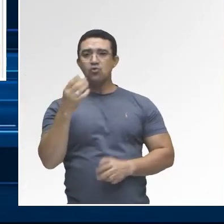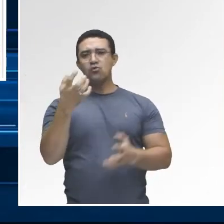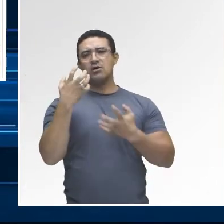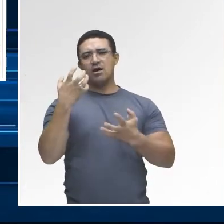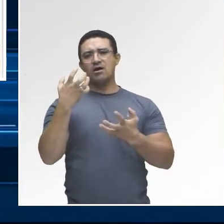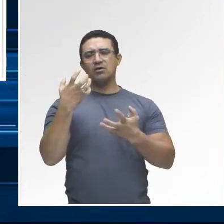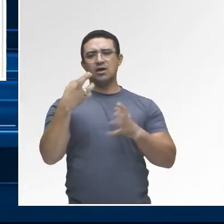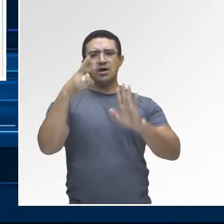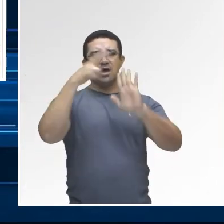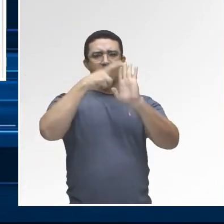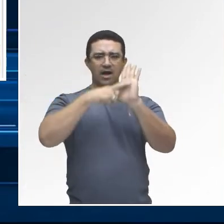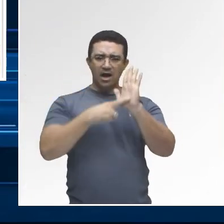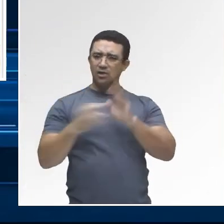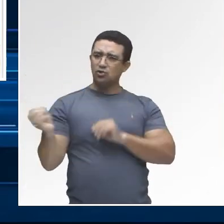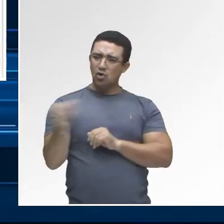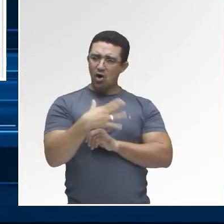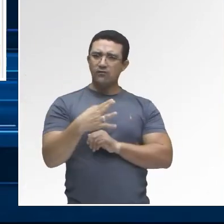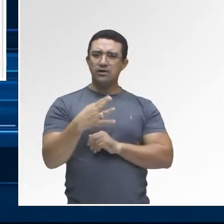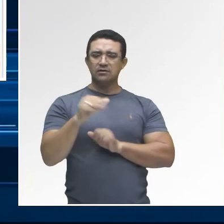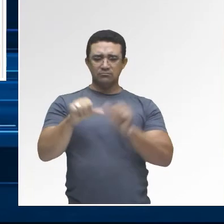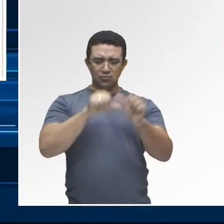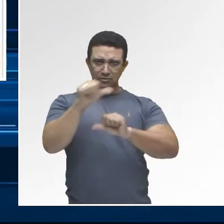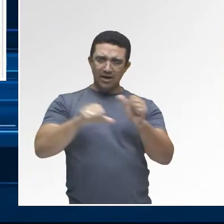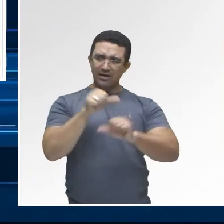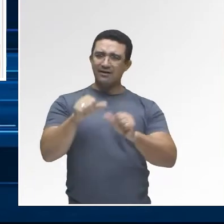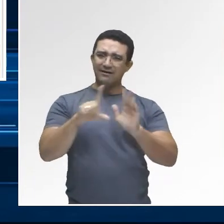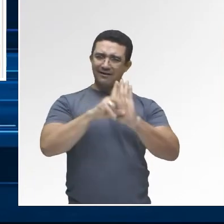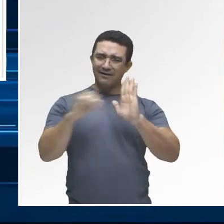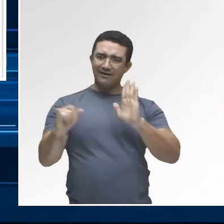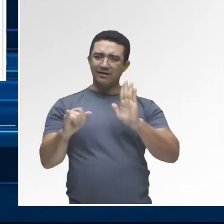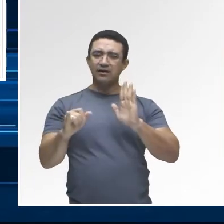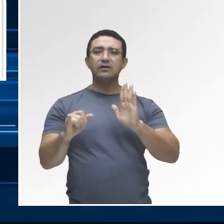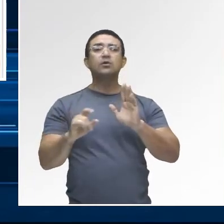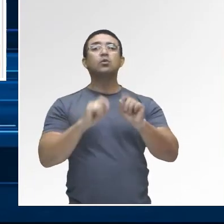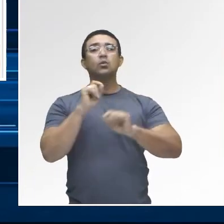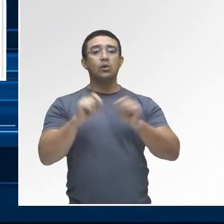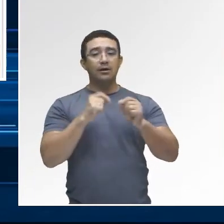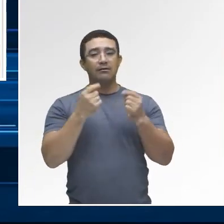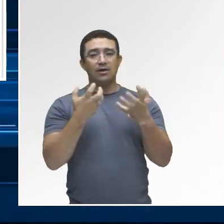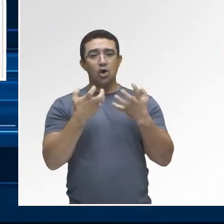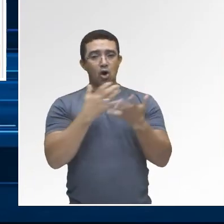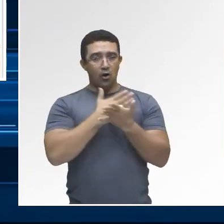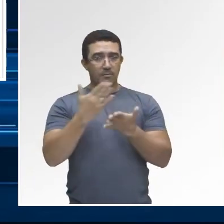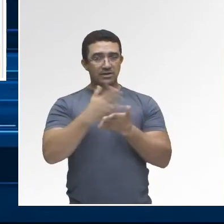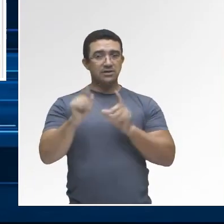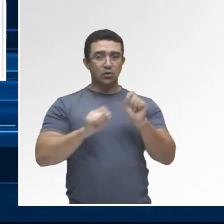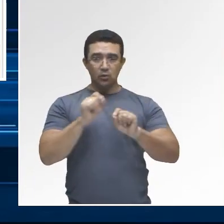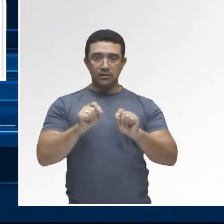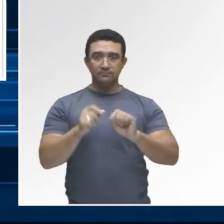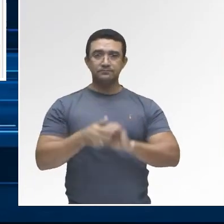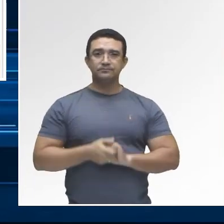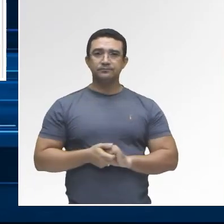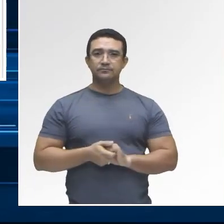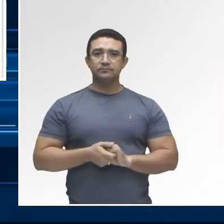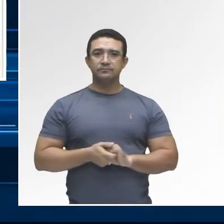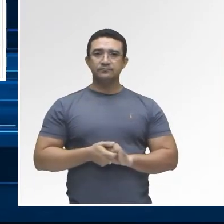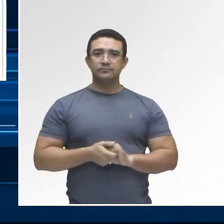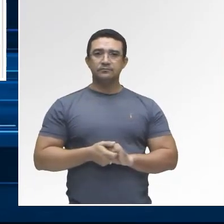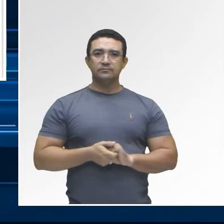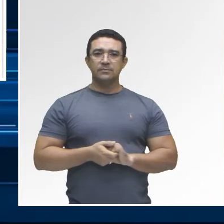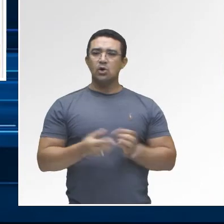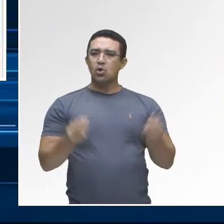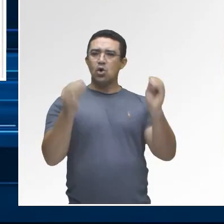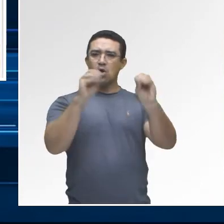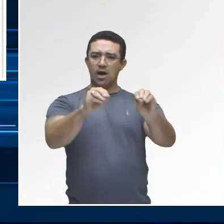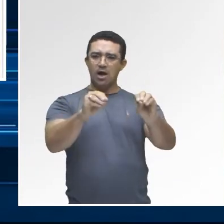vai abrir o Exército para os plebeus. Que reforma é essa? Ele vai começar a inserir um soldo, um